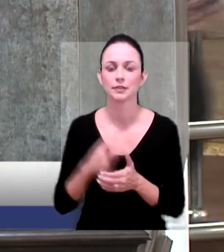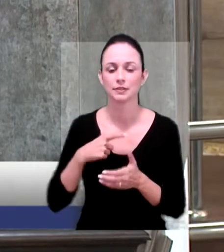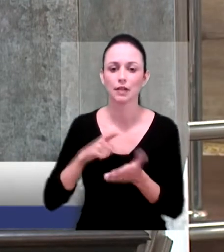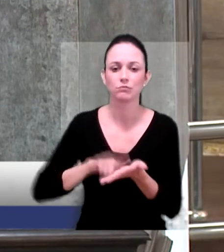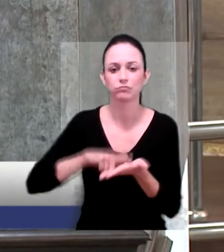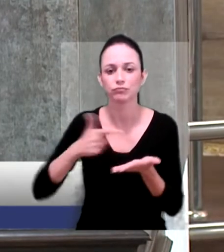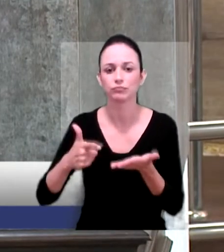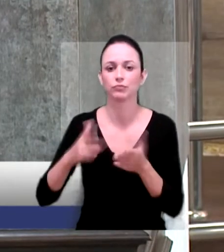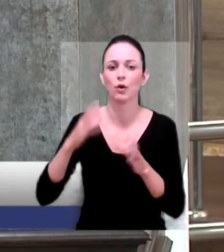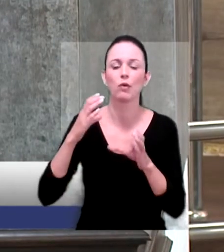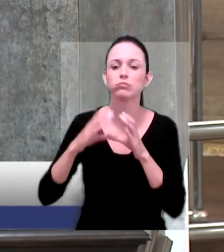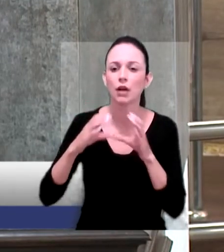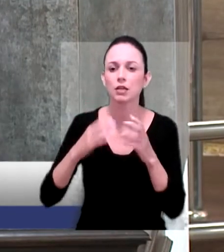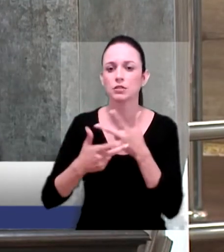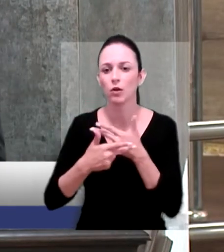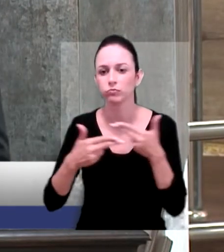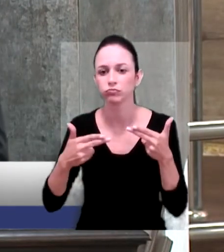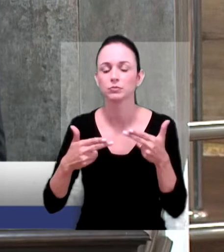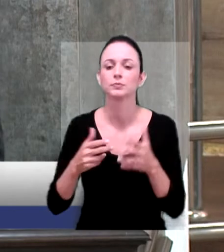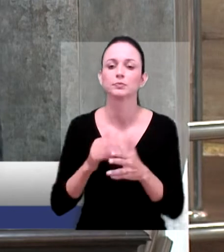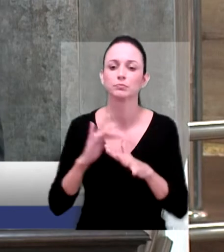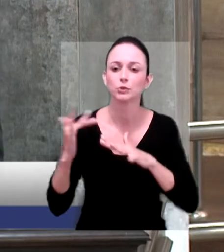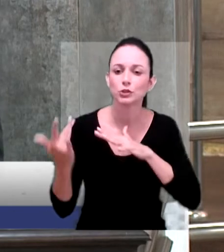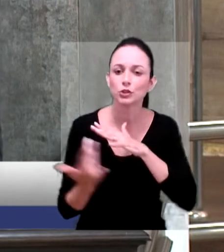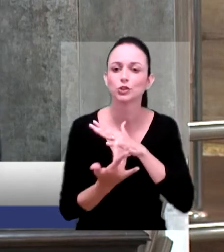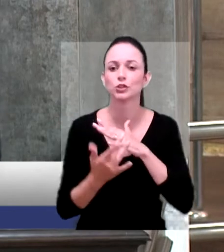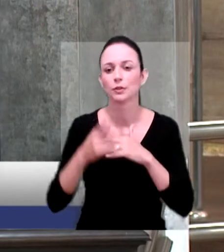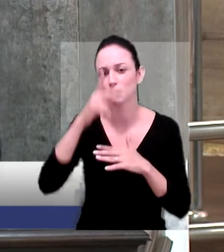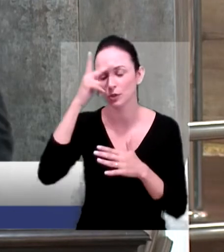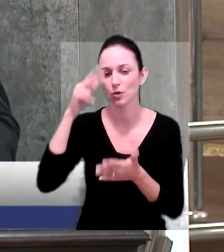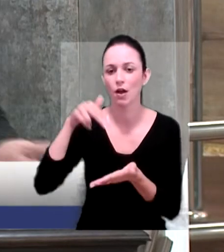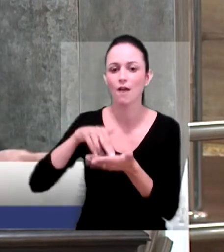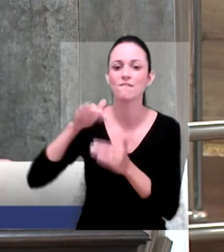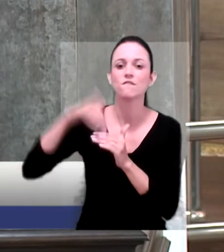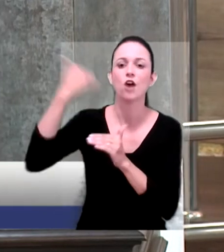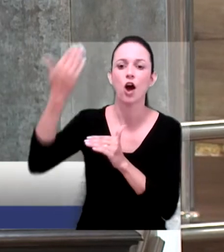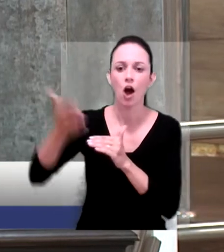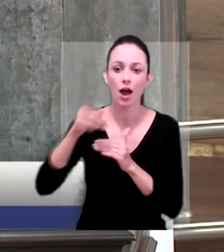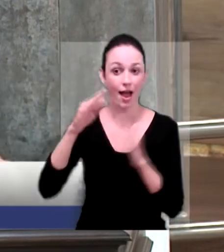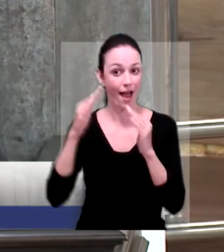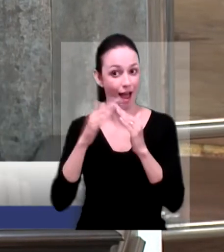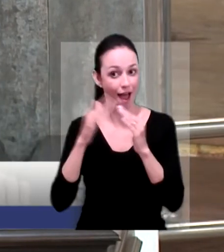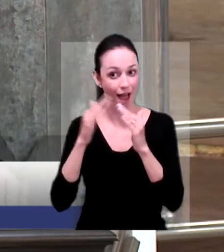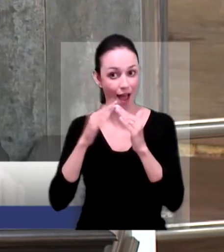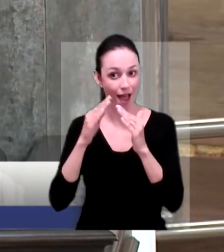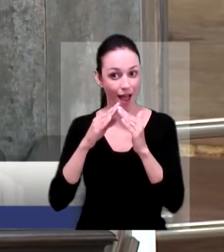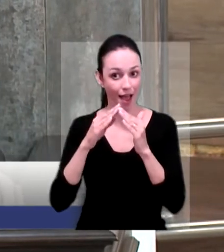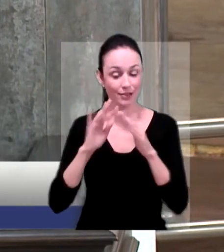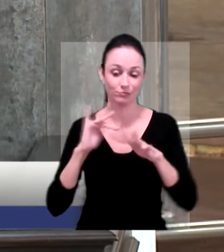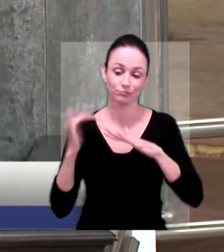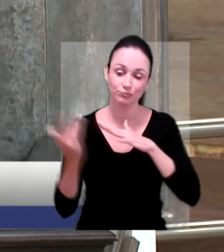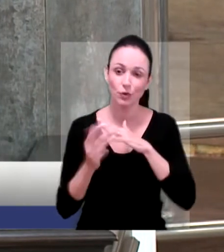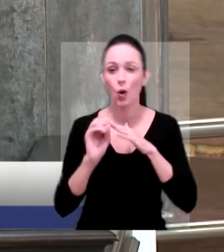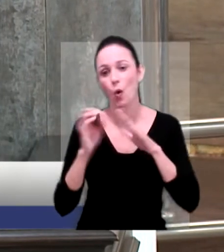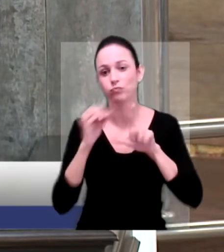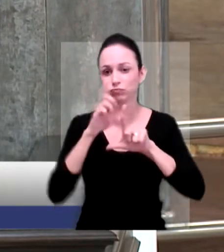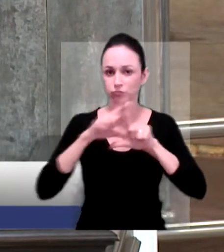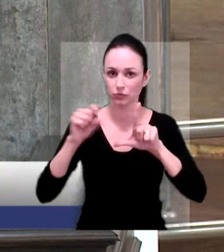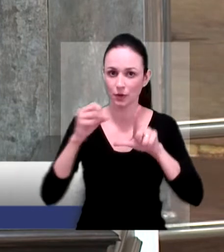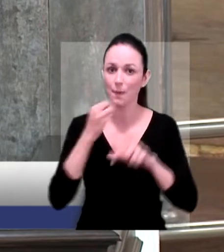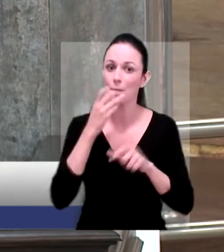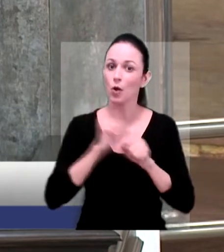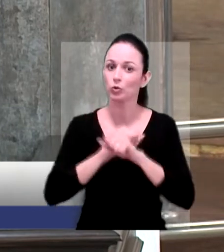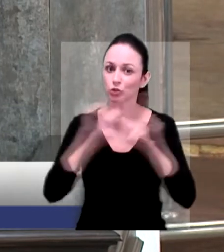que nos acompanha ali de fora, para você que está em casa, nos acompanhando pelas mídias sociais ou TV Câmara, meu bom dia, quase boa